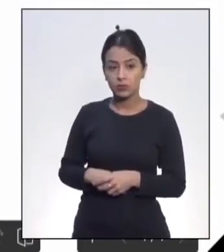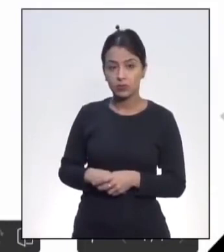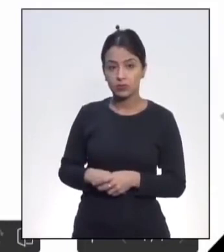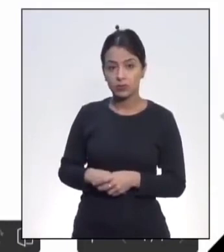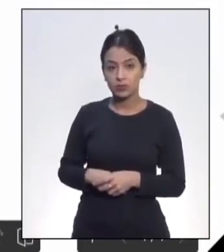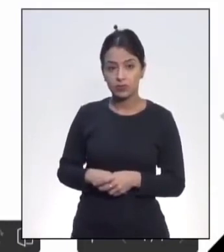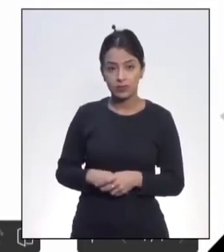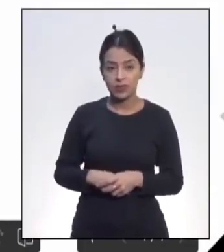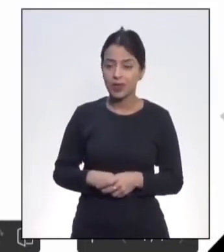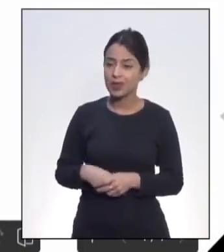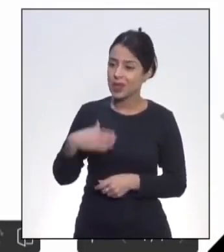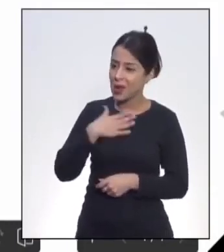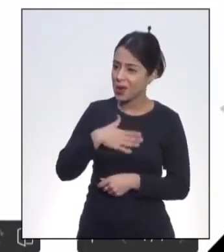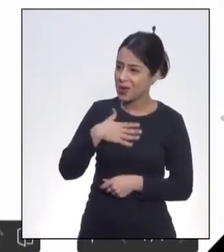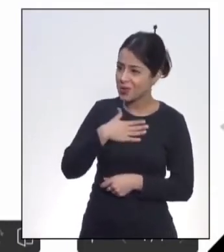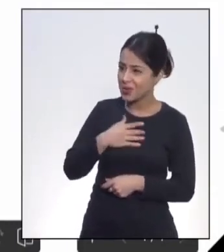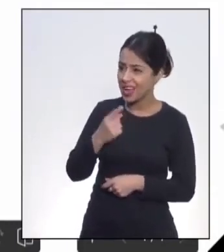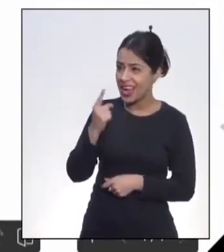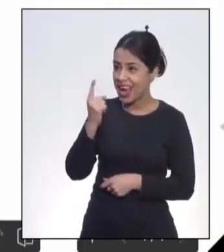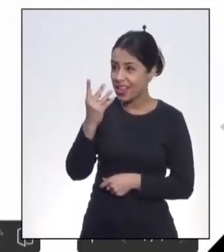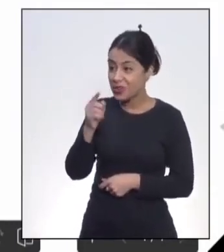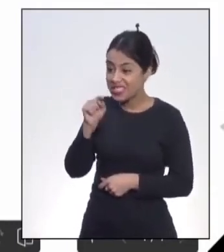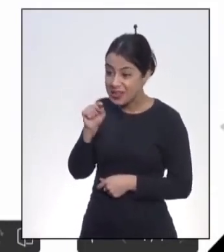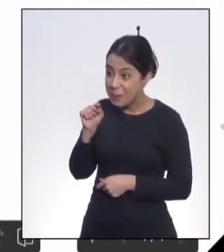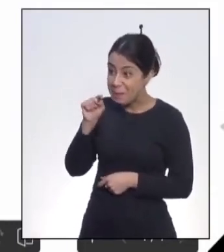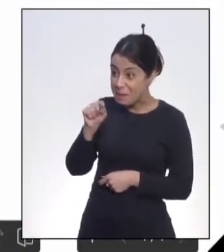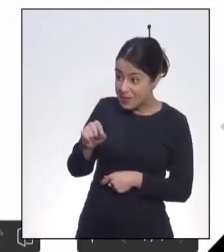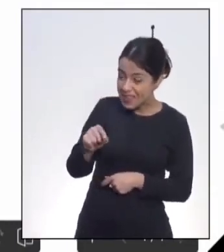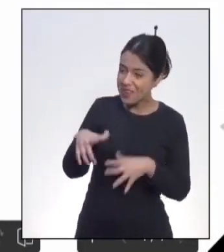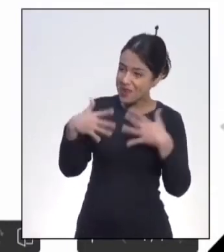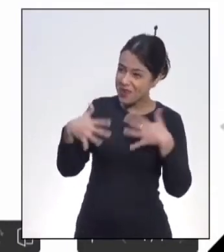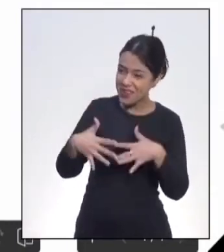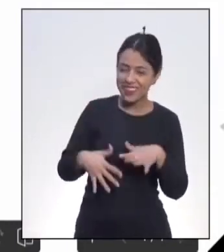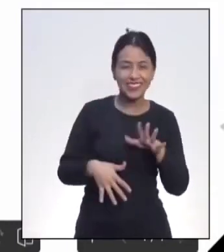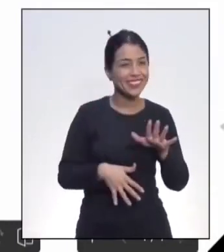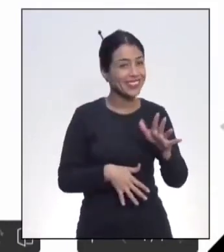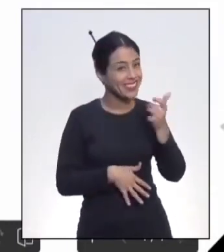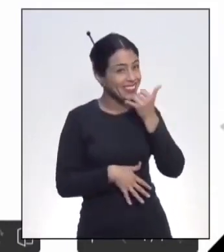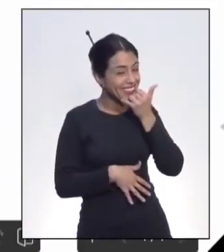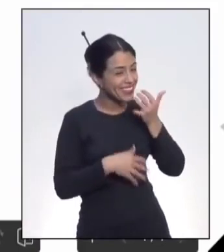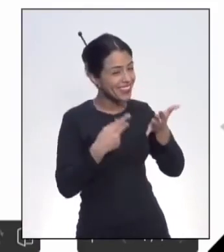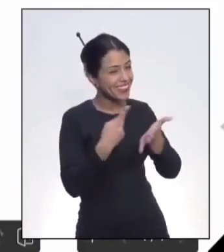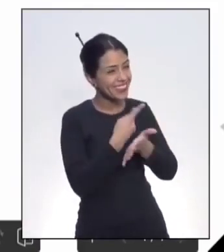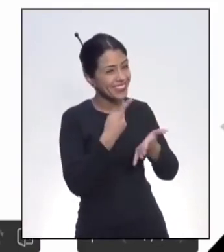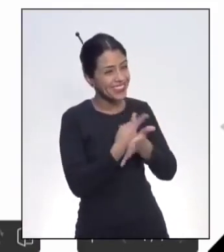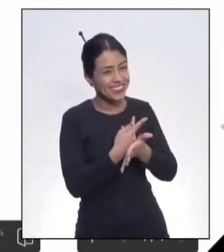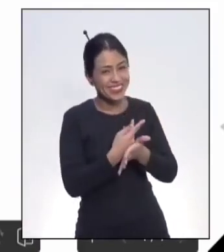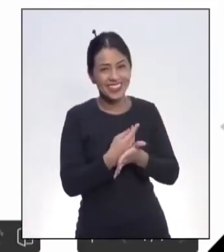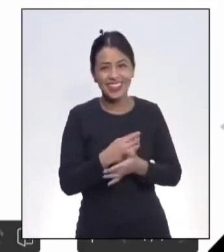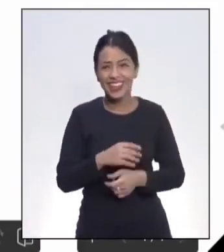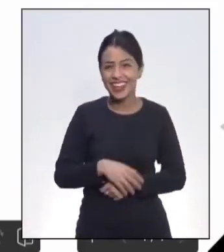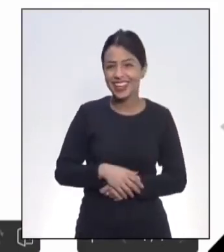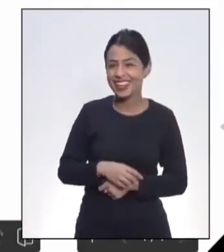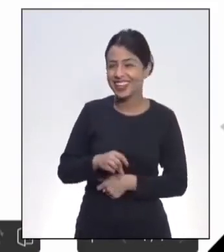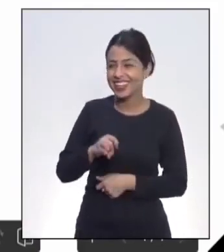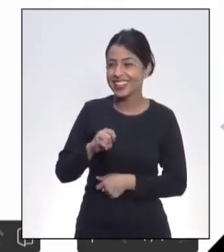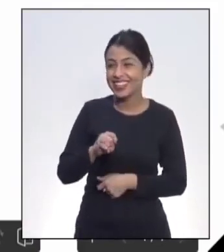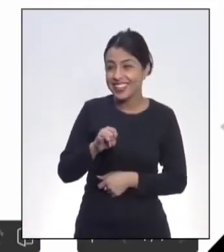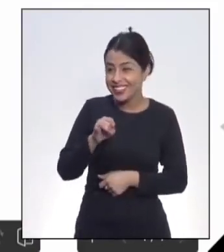dos 14.000 quilogramas. Gostei. Vamos lá. Para quem quase não come grama, eu louca